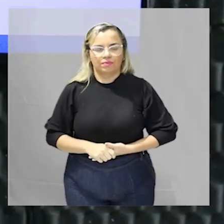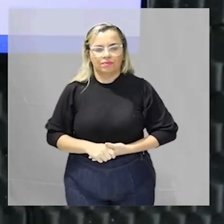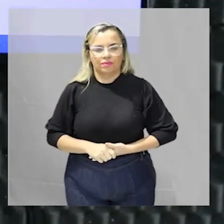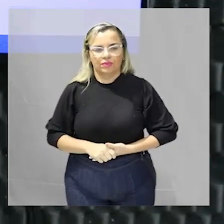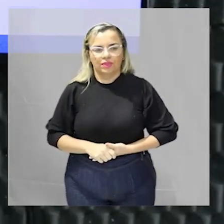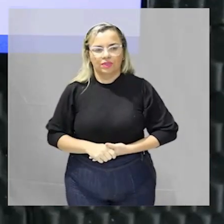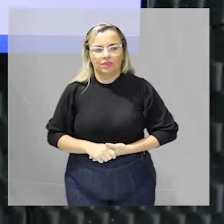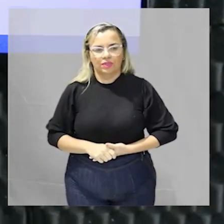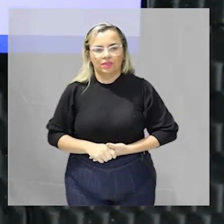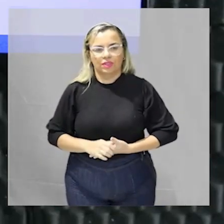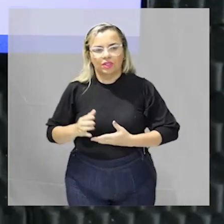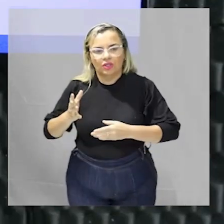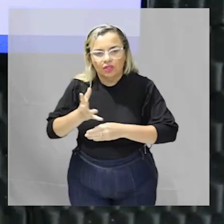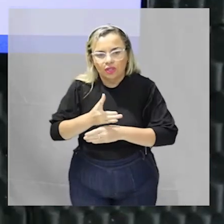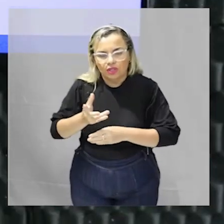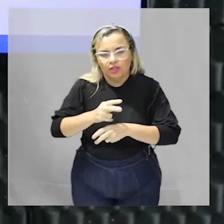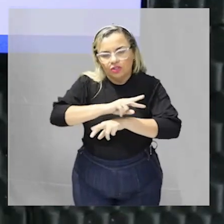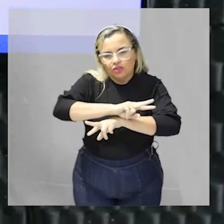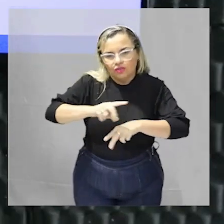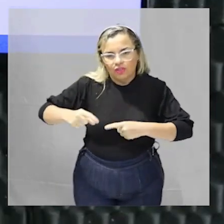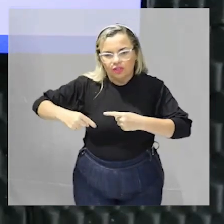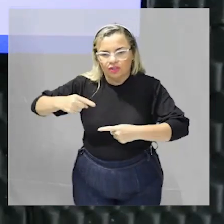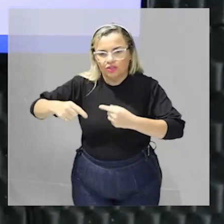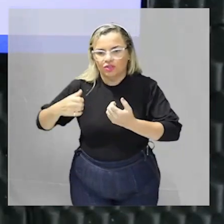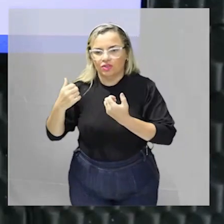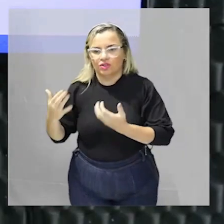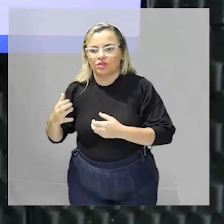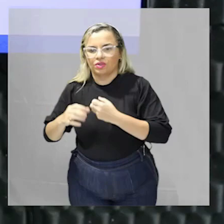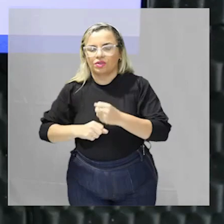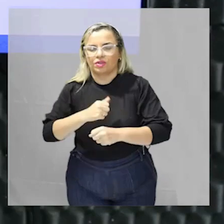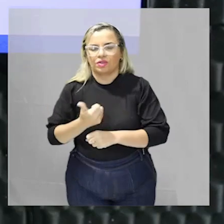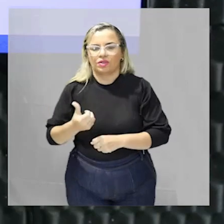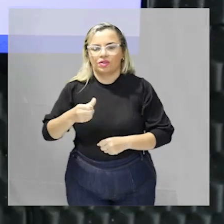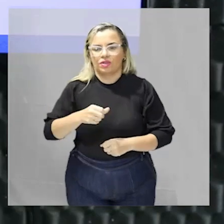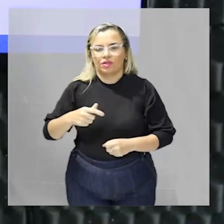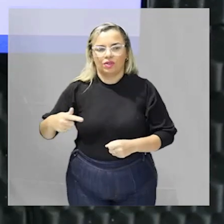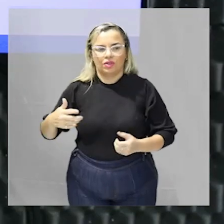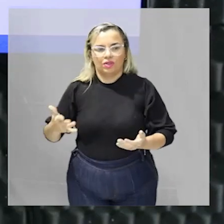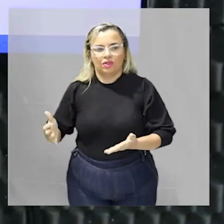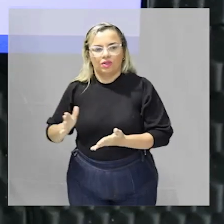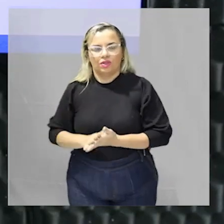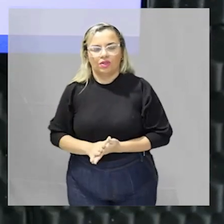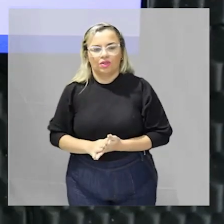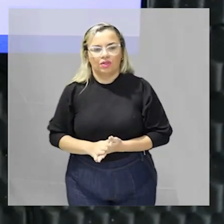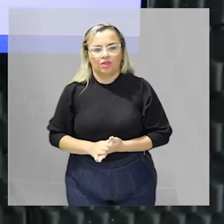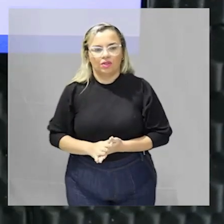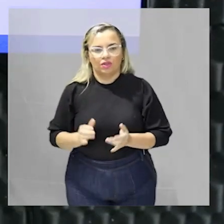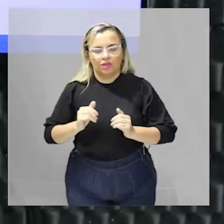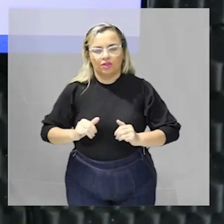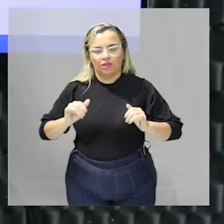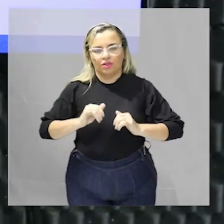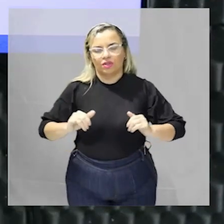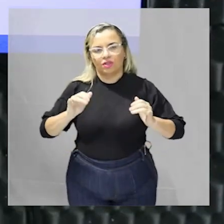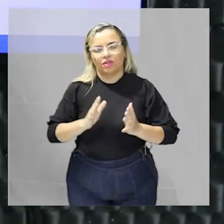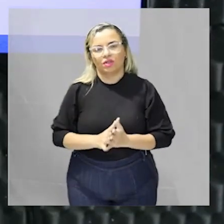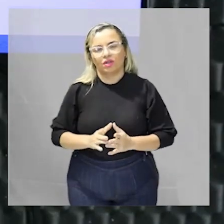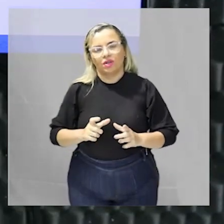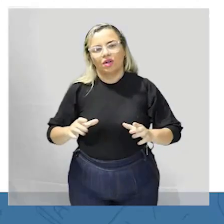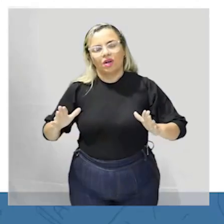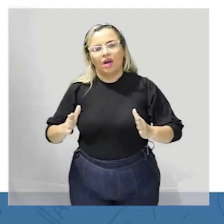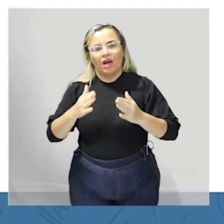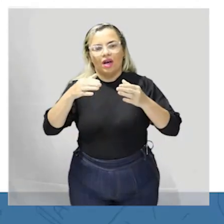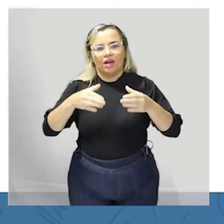Difusão Cultural, que é a máxima casa de estudos do país, né? A maior casa de estudo do país. Então, aqui também fala,